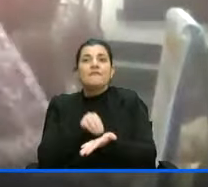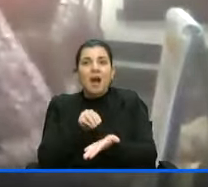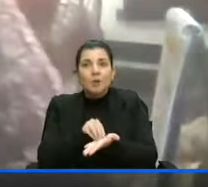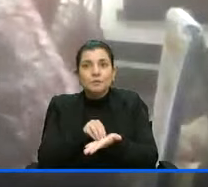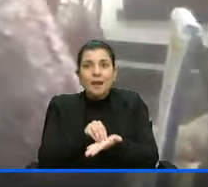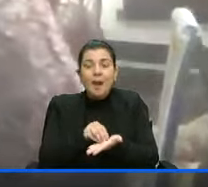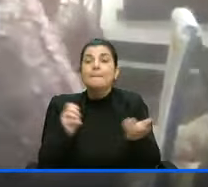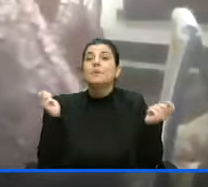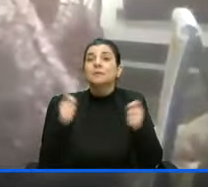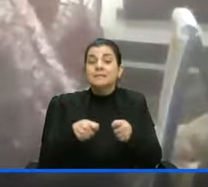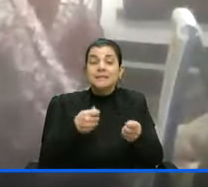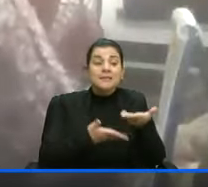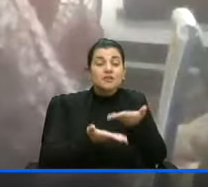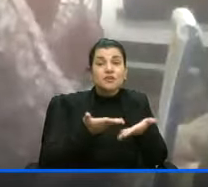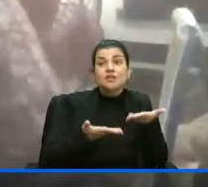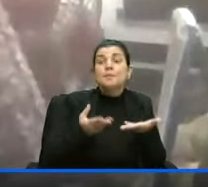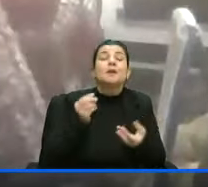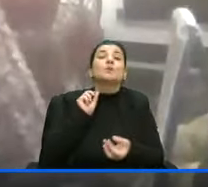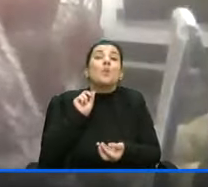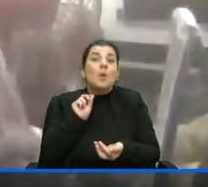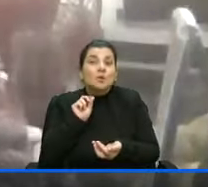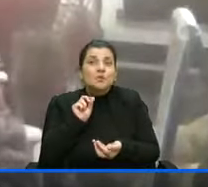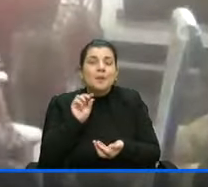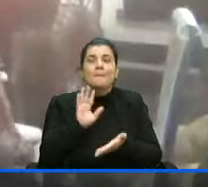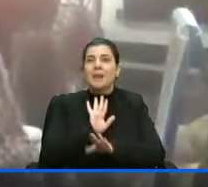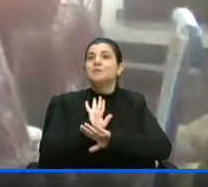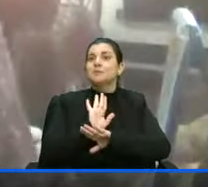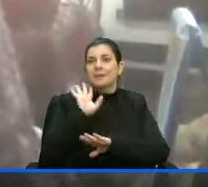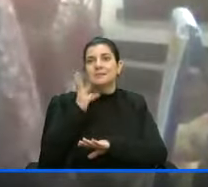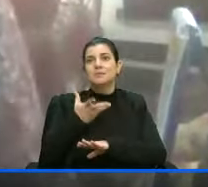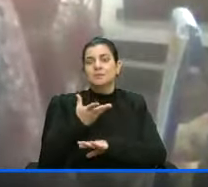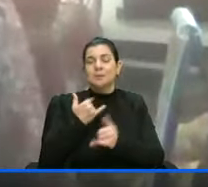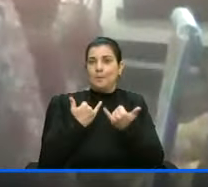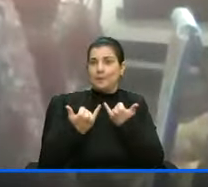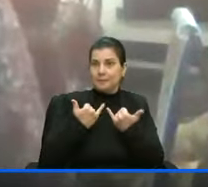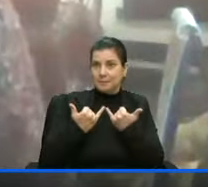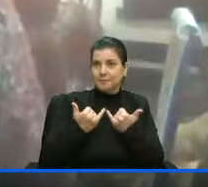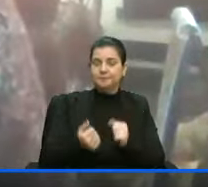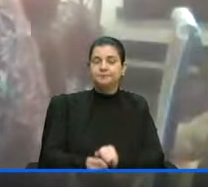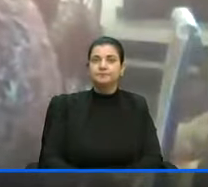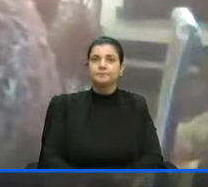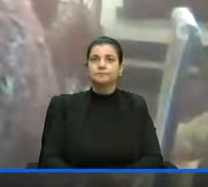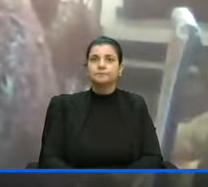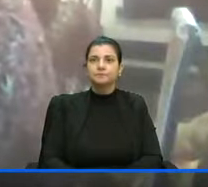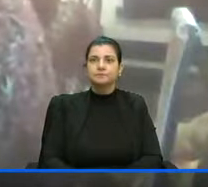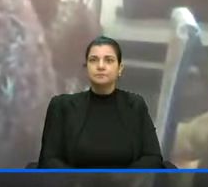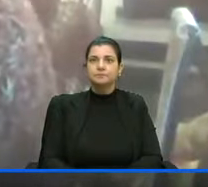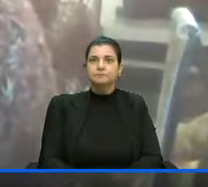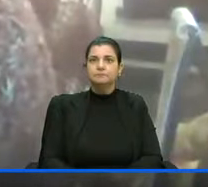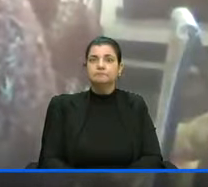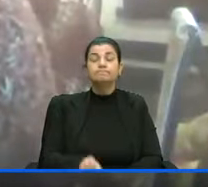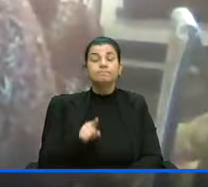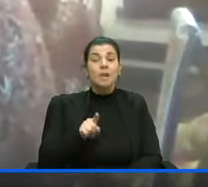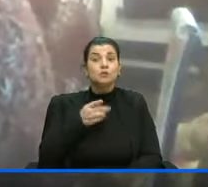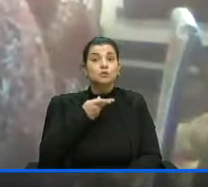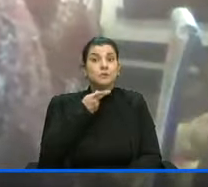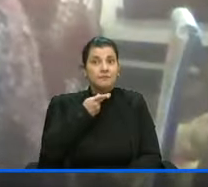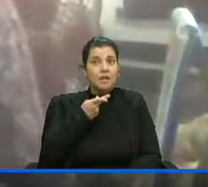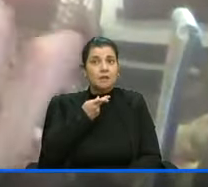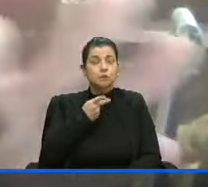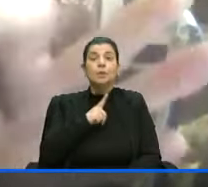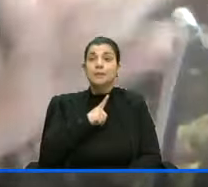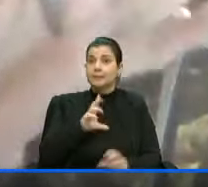atendimento para ajudar nessa solução. Então, por exemplo... tu está dizendo que tem um